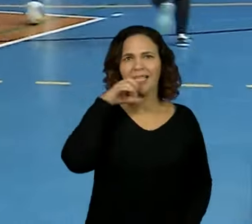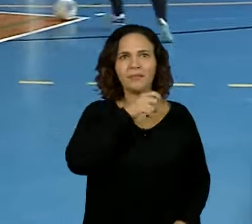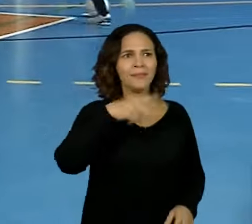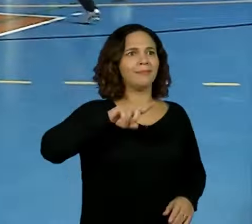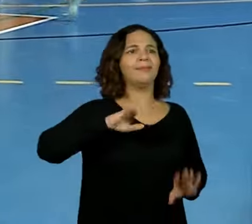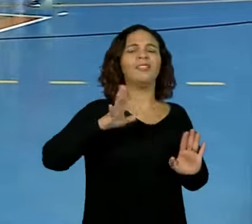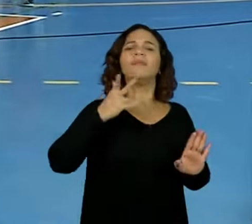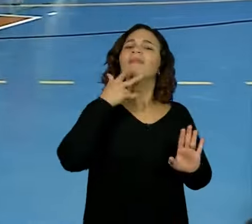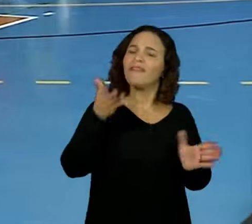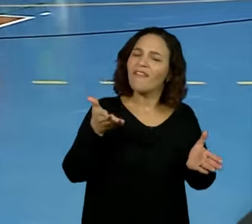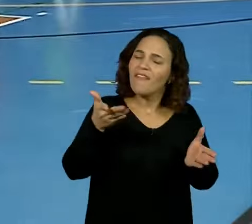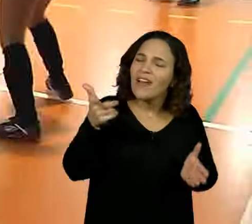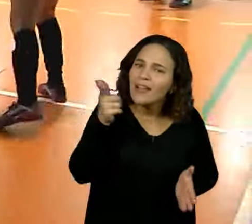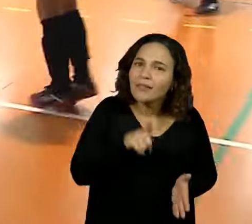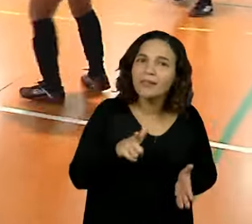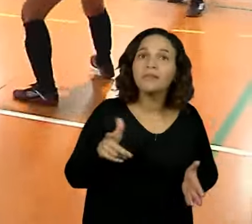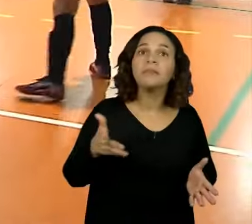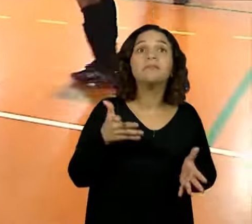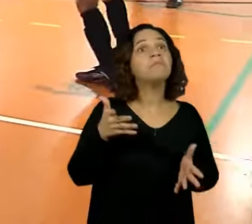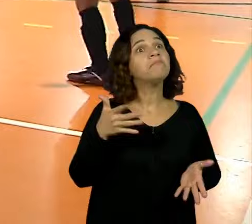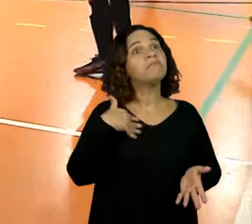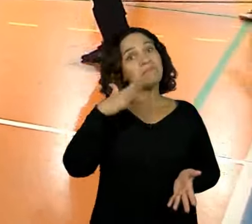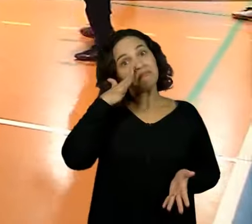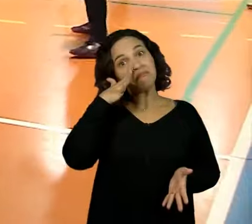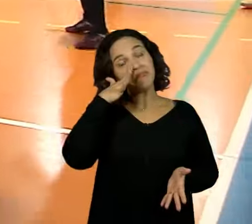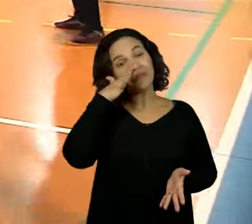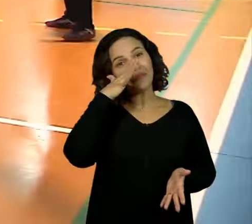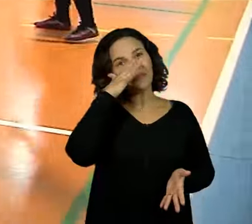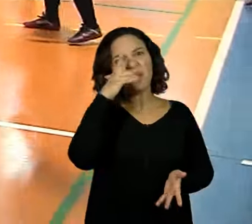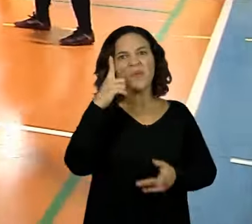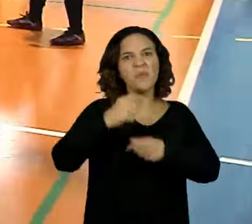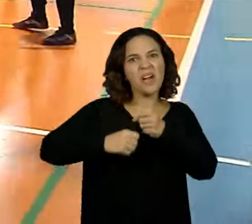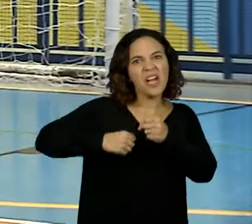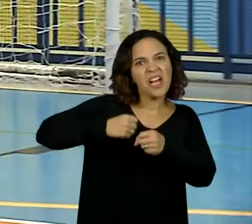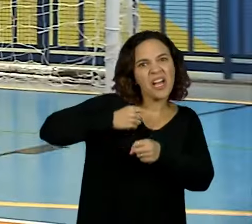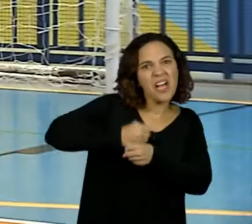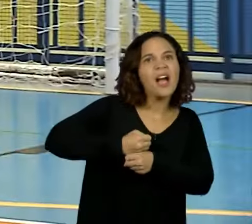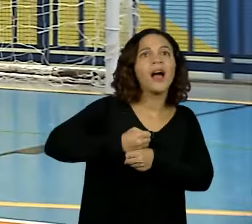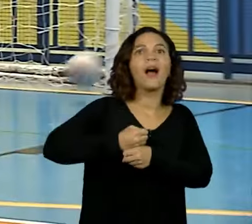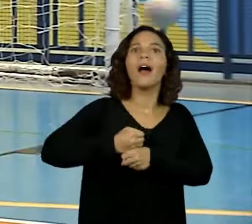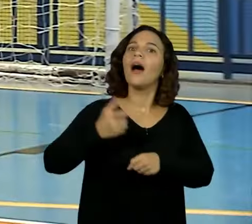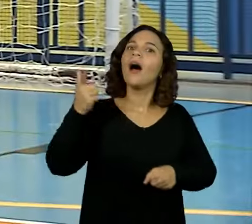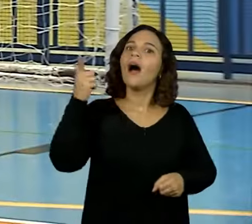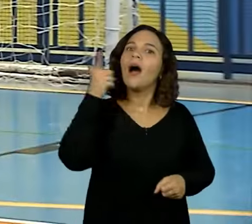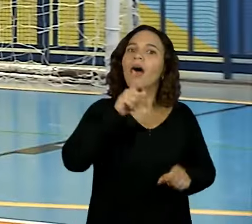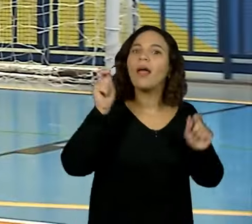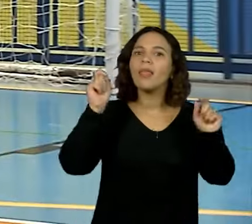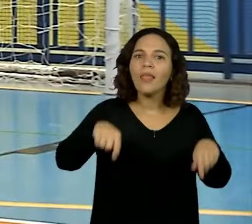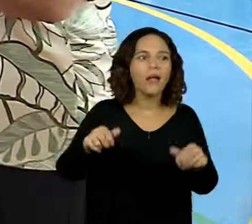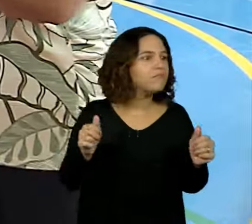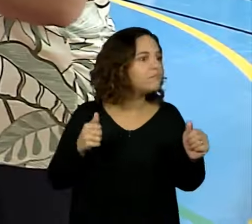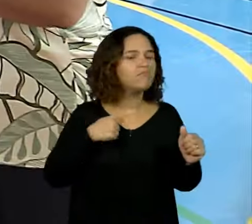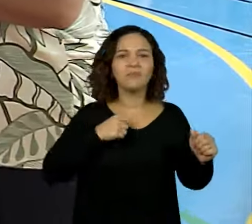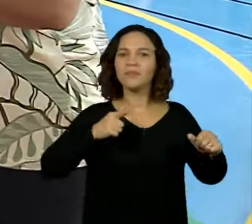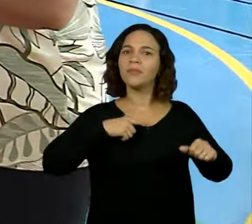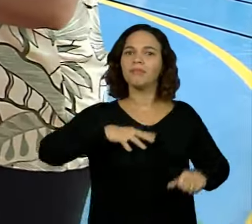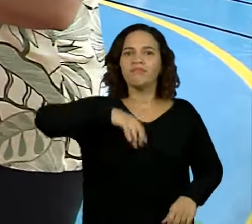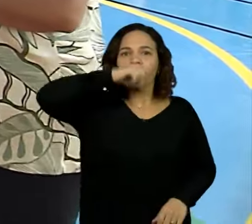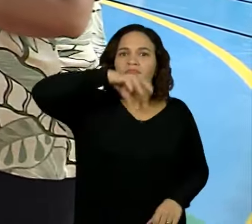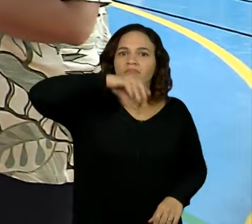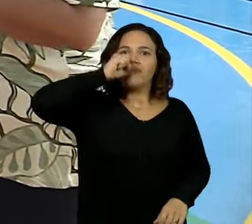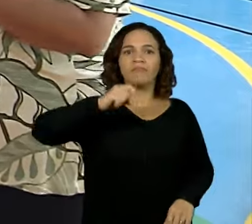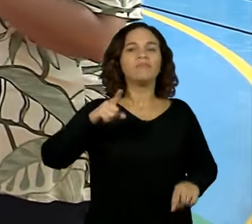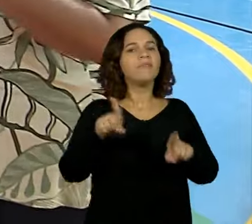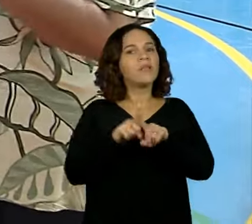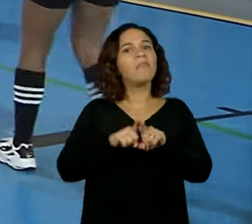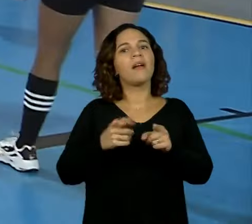mas vai que uma hora você consegue. Aí realmente, depois de um ano assim, você começa a acompanhar realmente. Então o fôlego muda, o